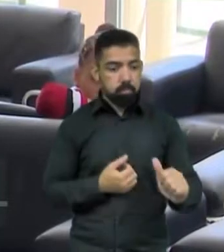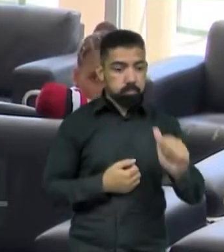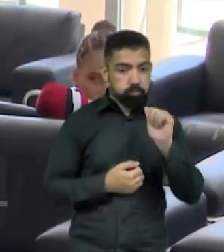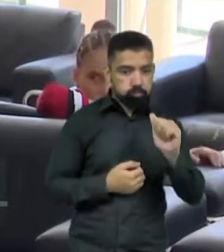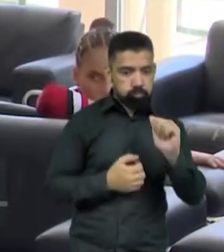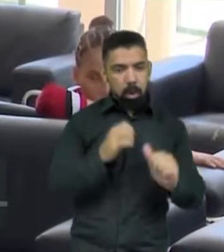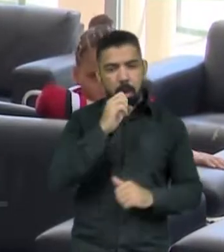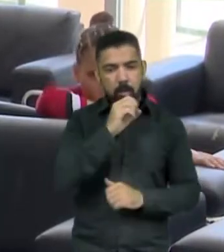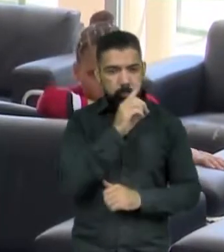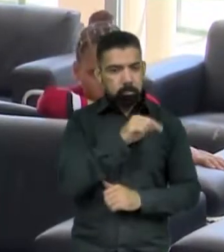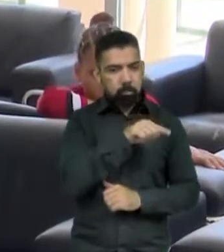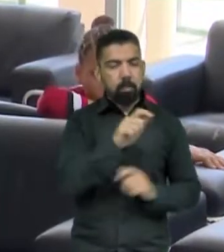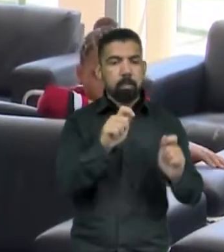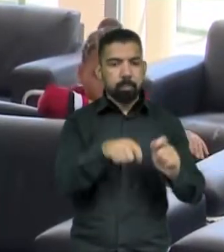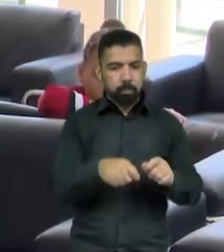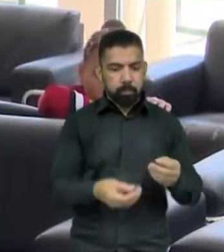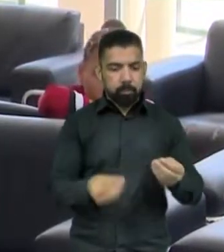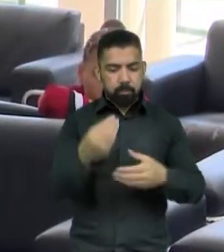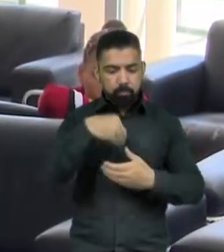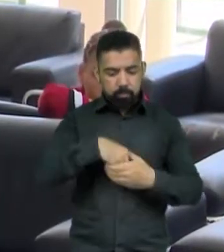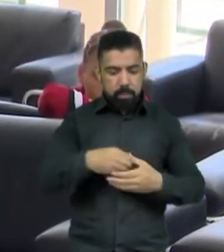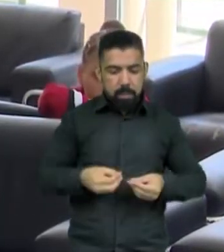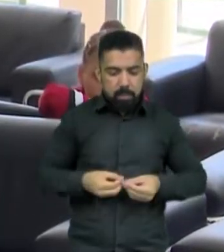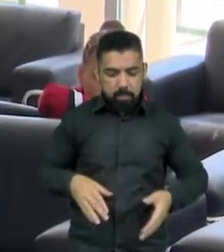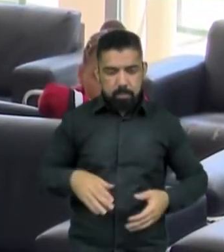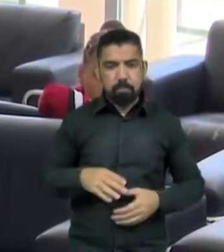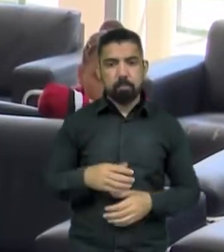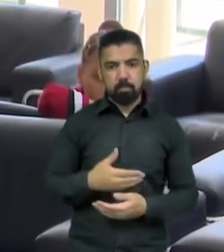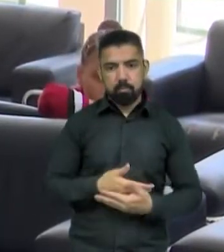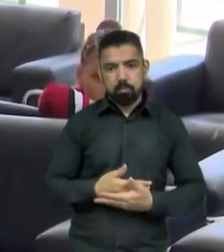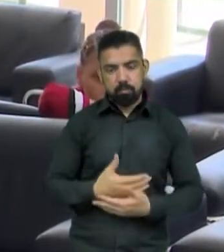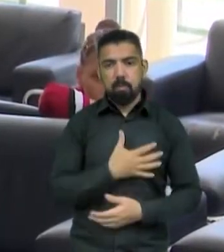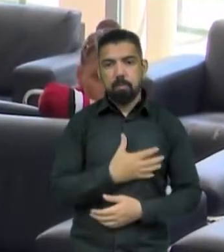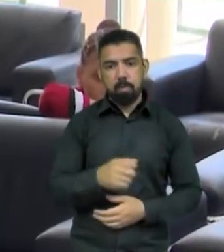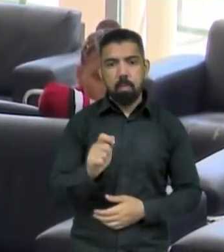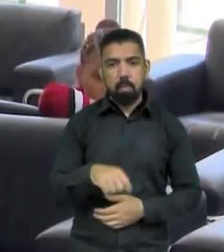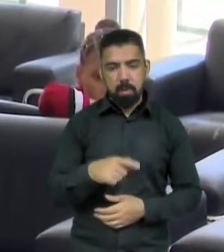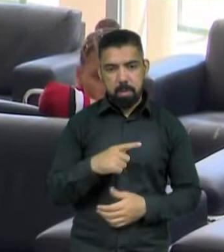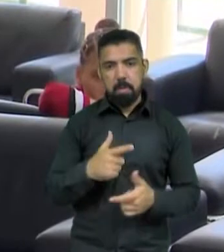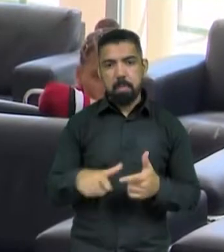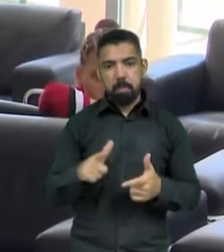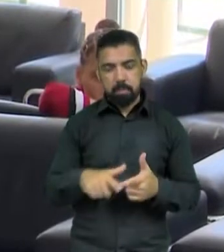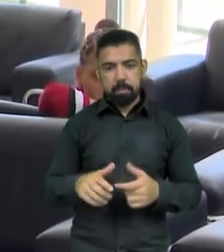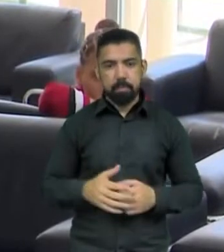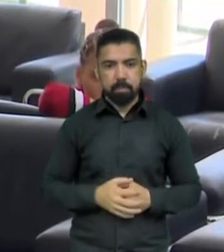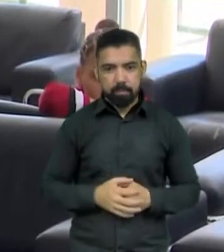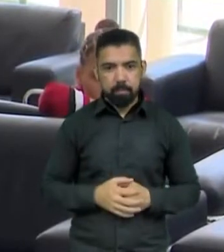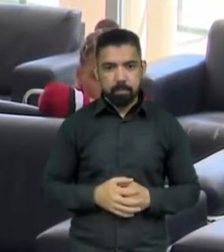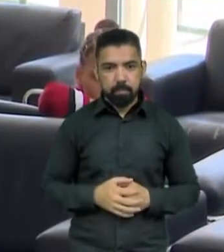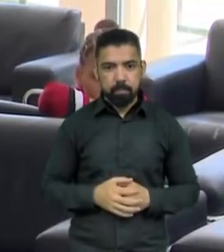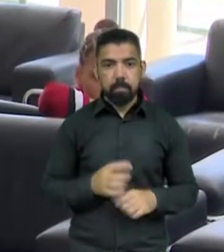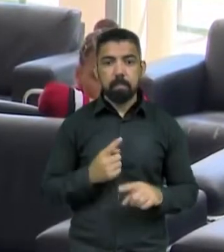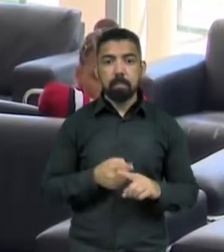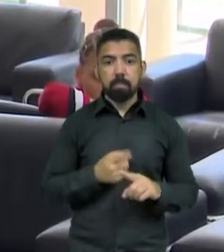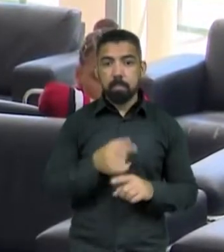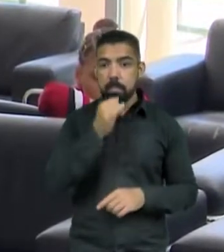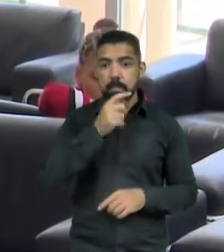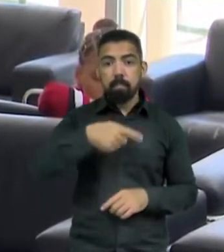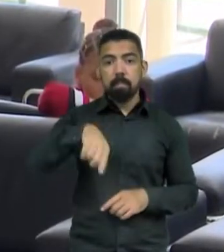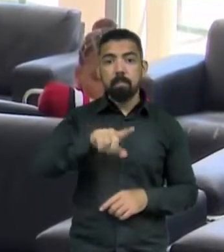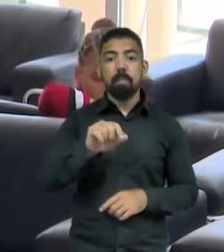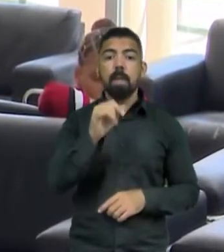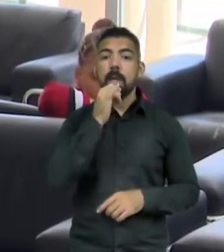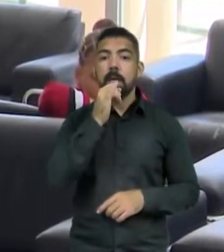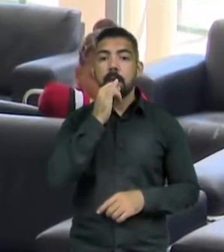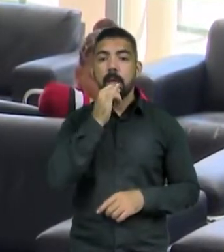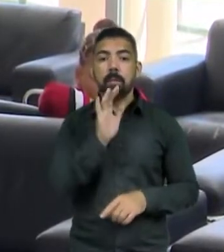semana, já pode trazer malefícios para o seu filho. Por quê? Como é que você alimenta a sua criança? É através do sangue que passa